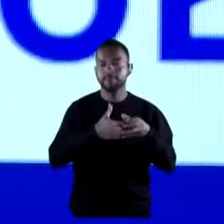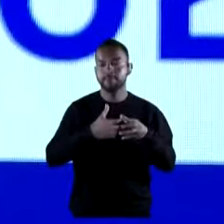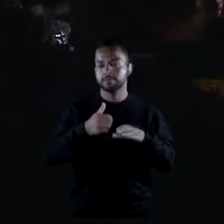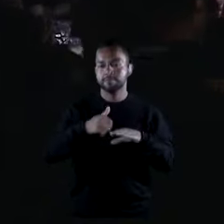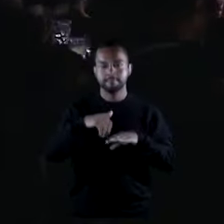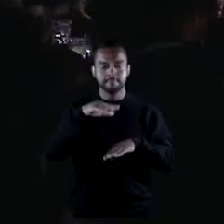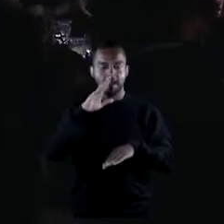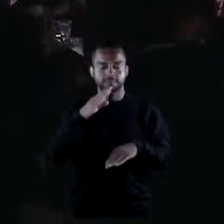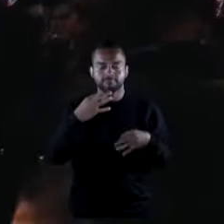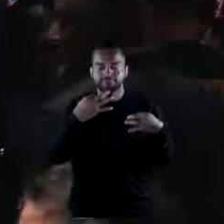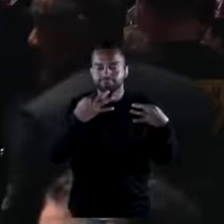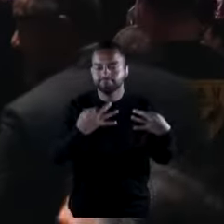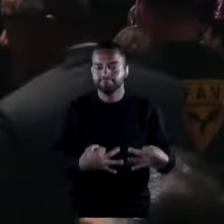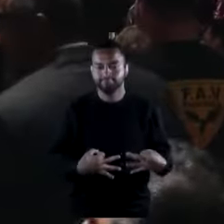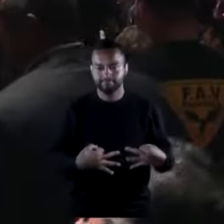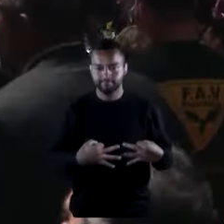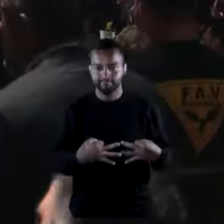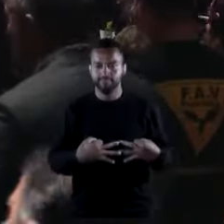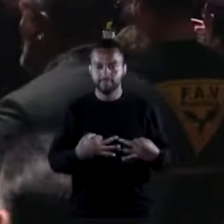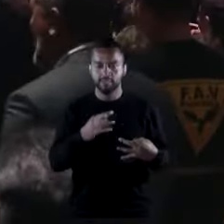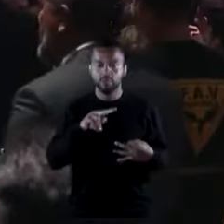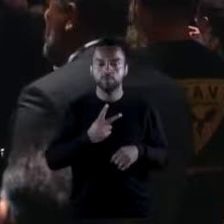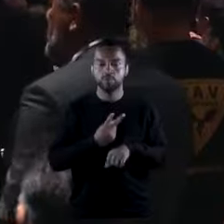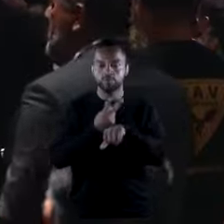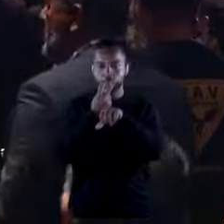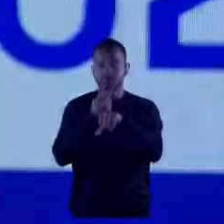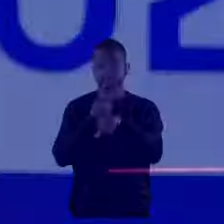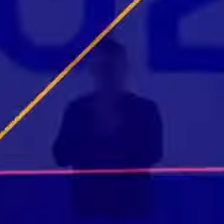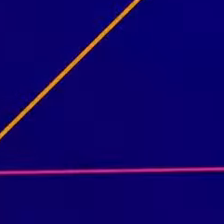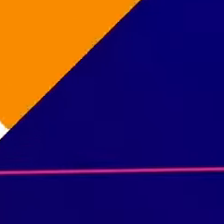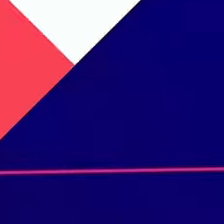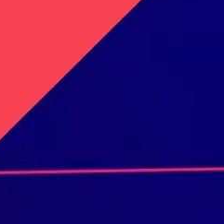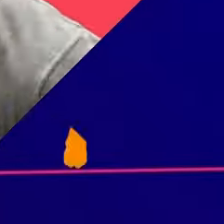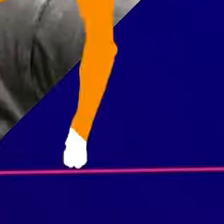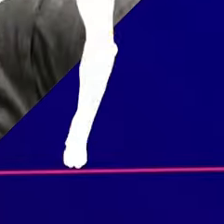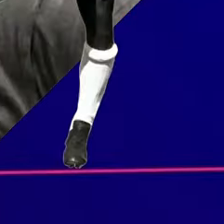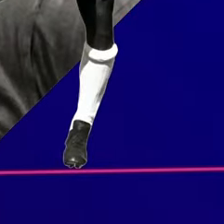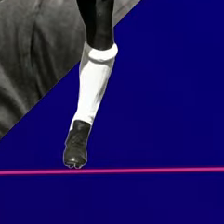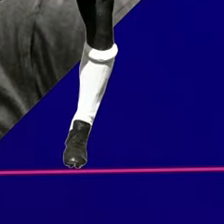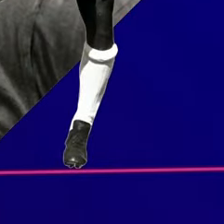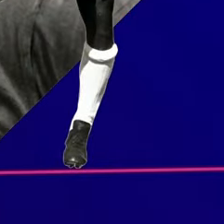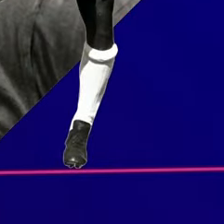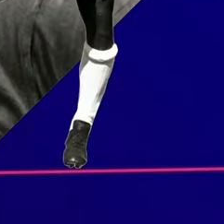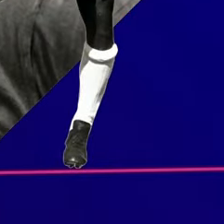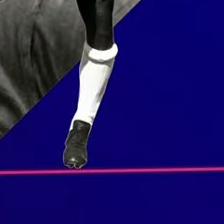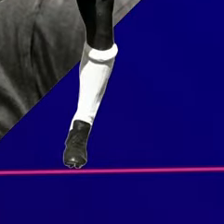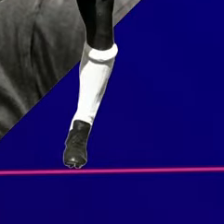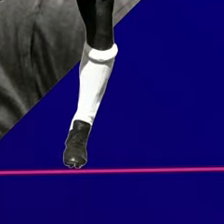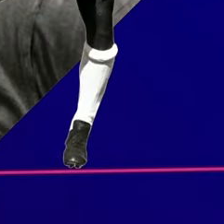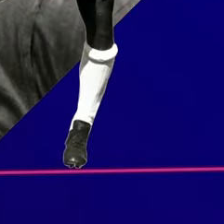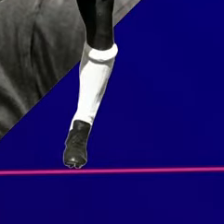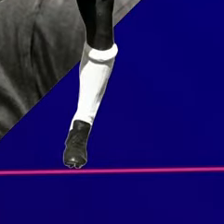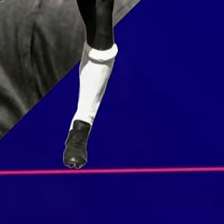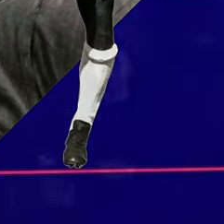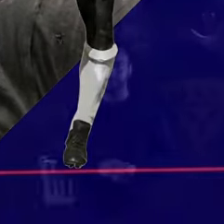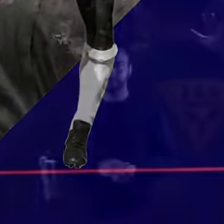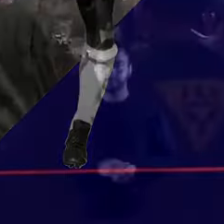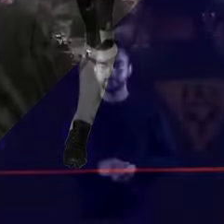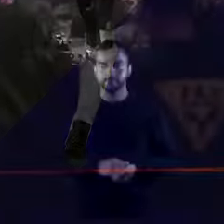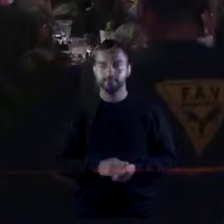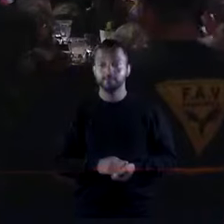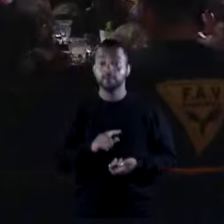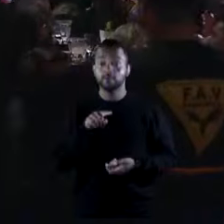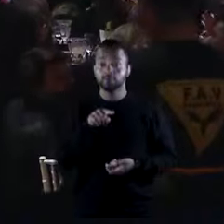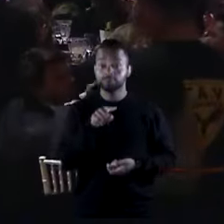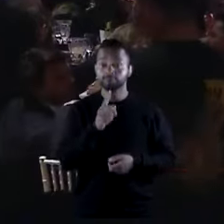da competição. O troféu de Djalma Santos é oferecido ao time que mostrou mais fair play durante todo o Paulistão.